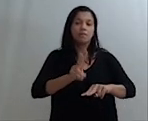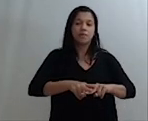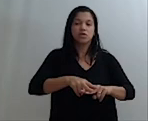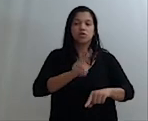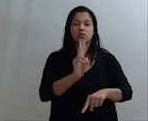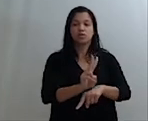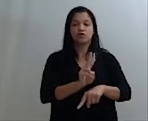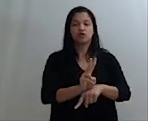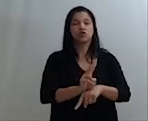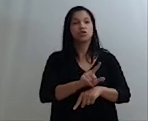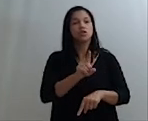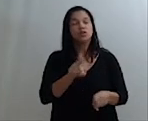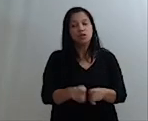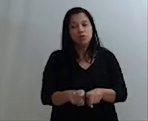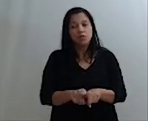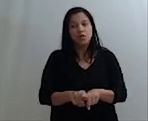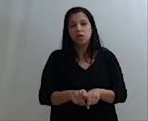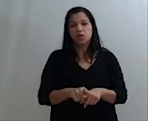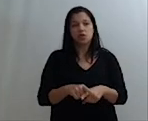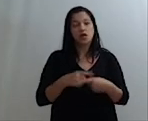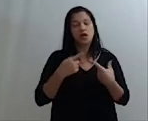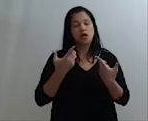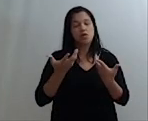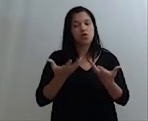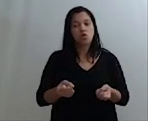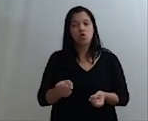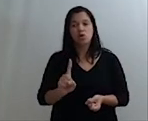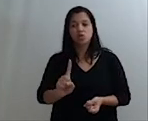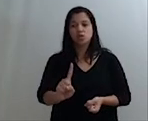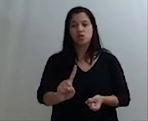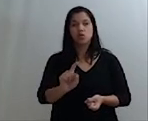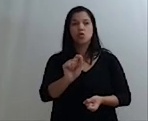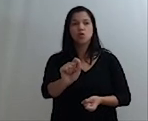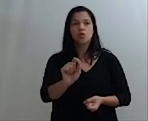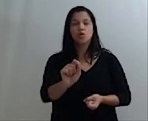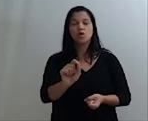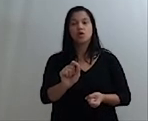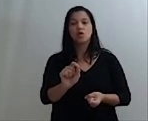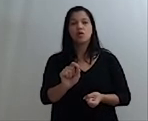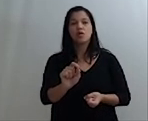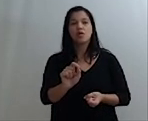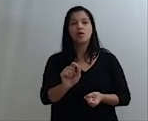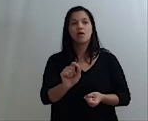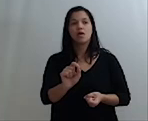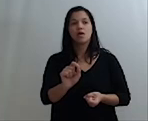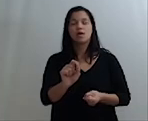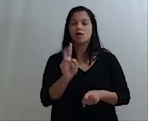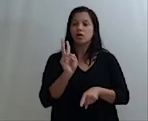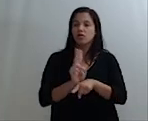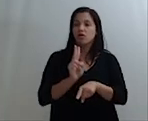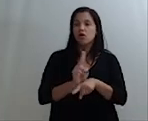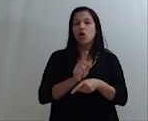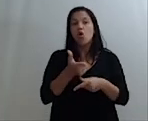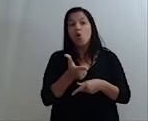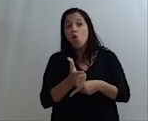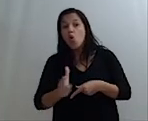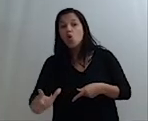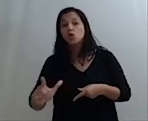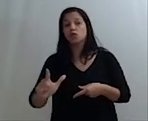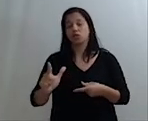rejeitar a possibilidade das eh de fixação de cautelares diversas da